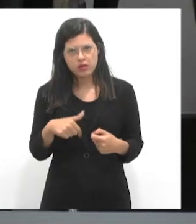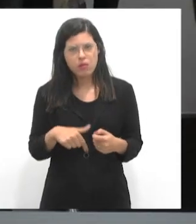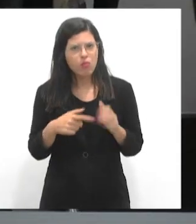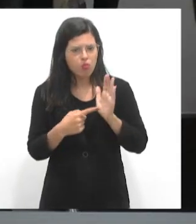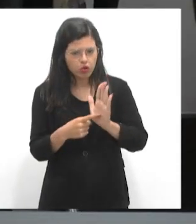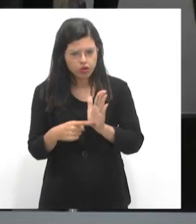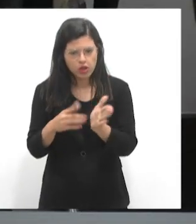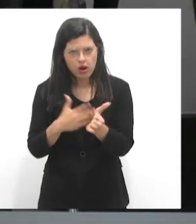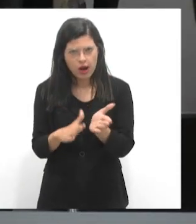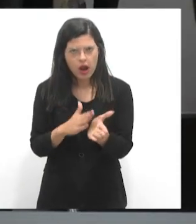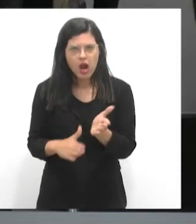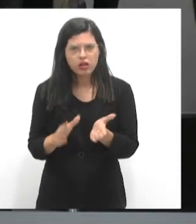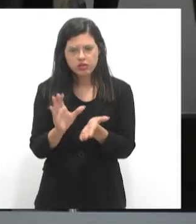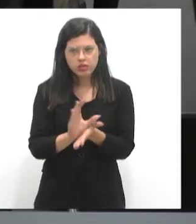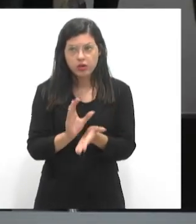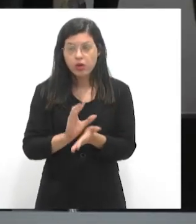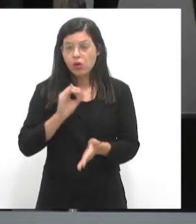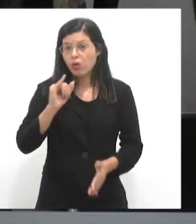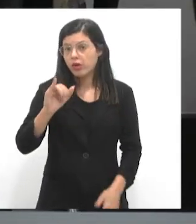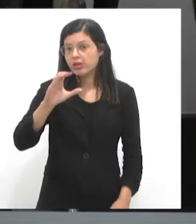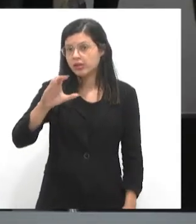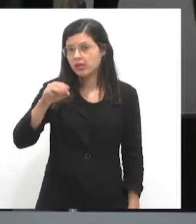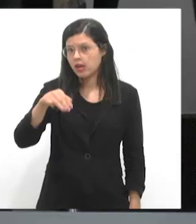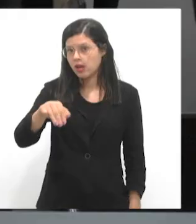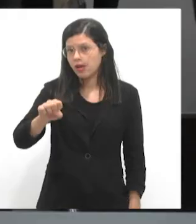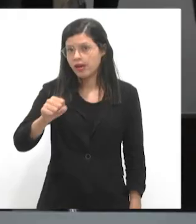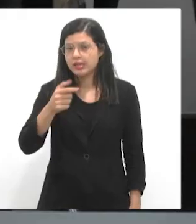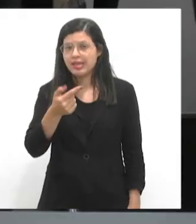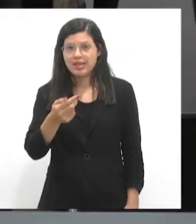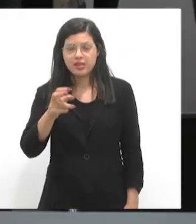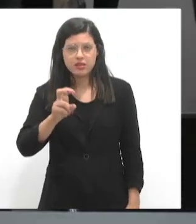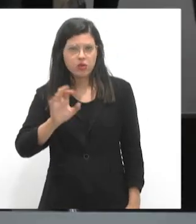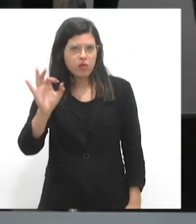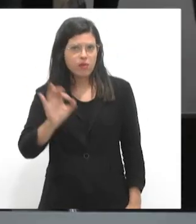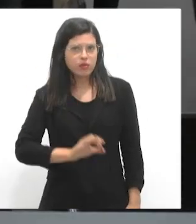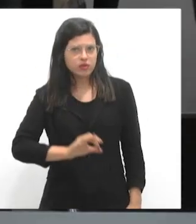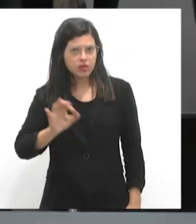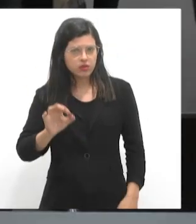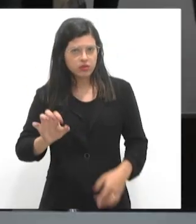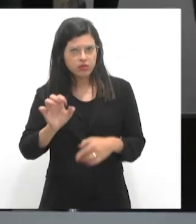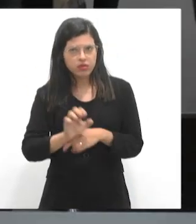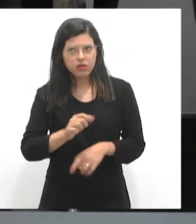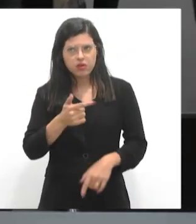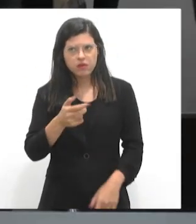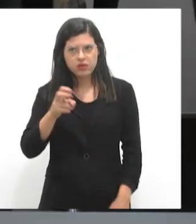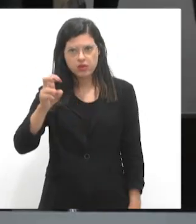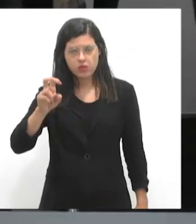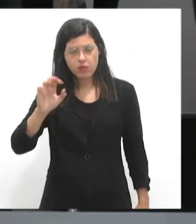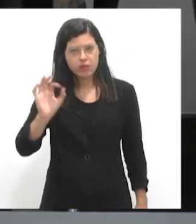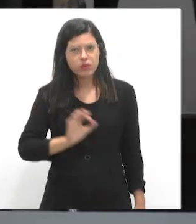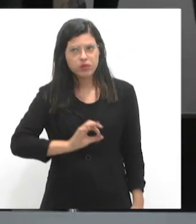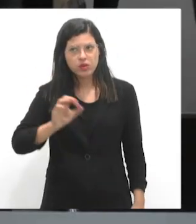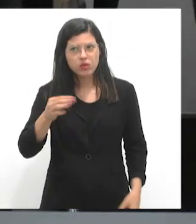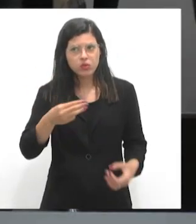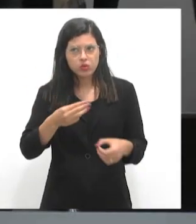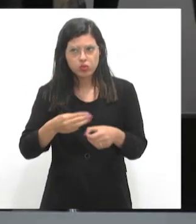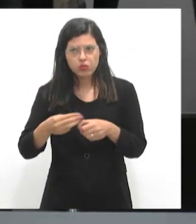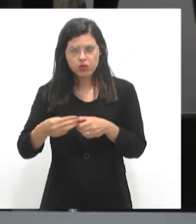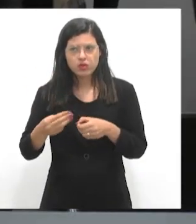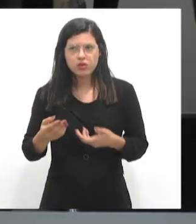O ICMS é 75% do Estado e 25% dos municípios.